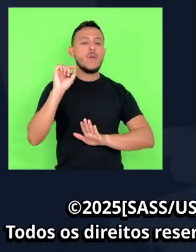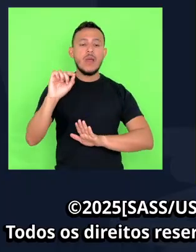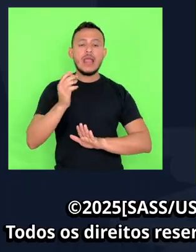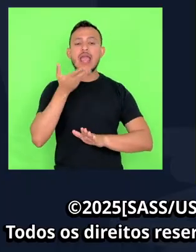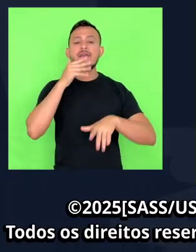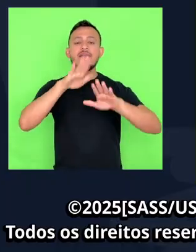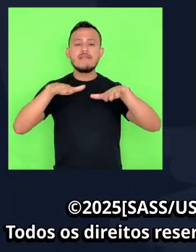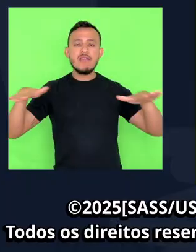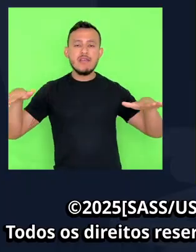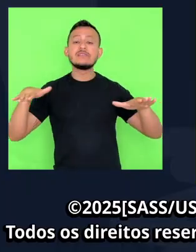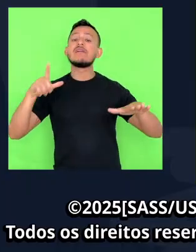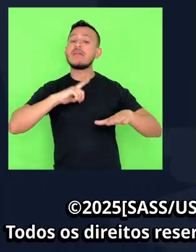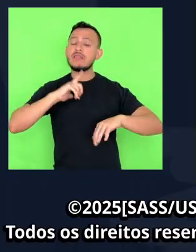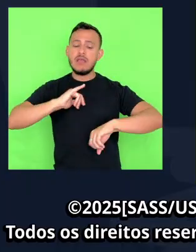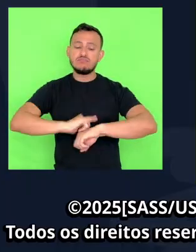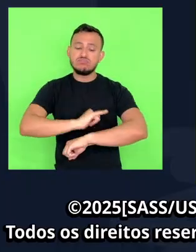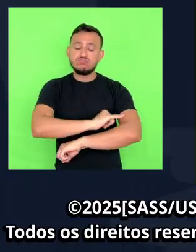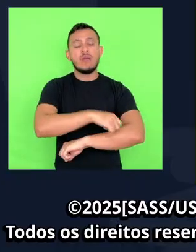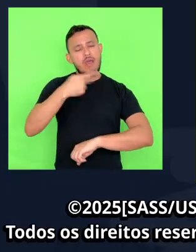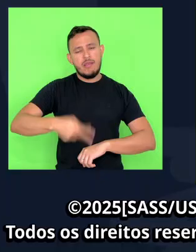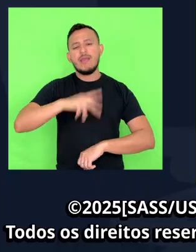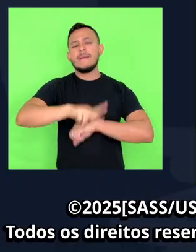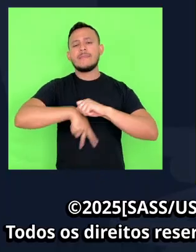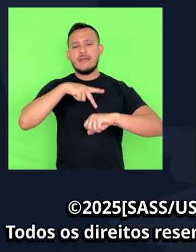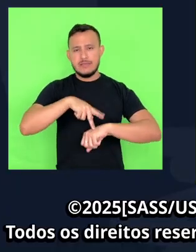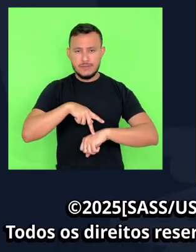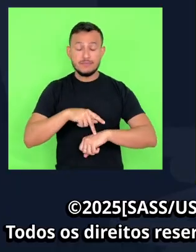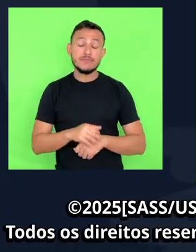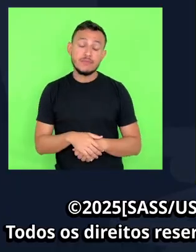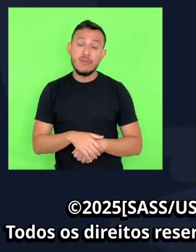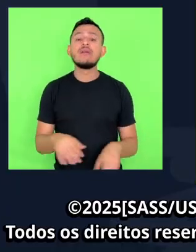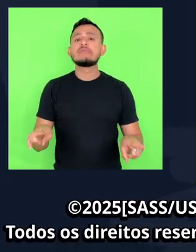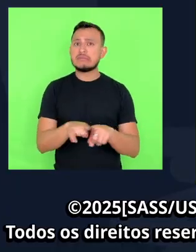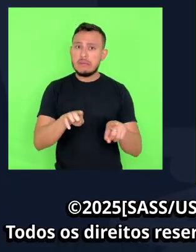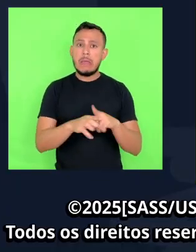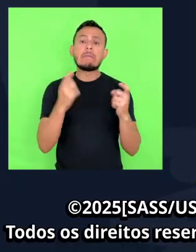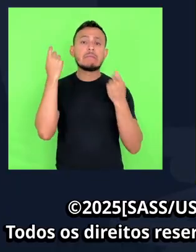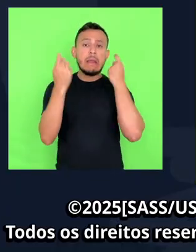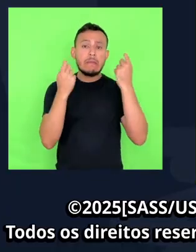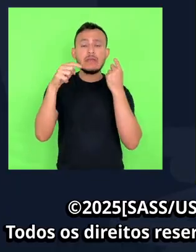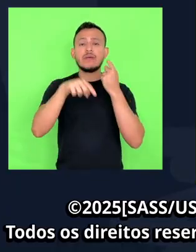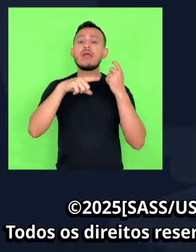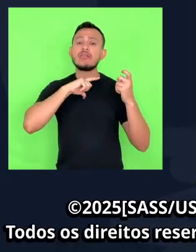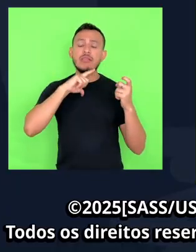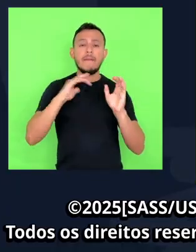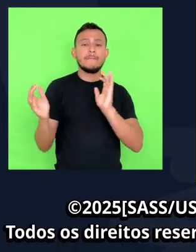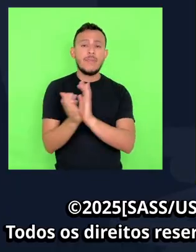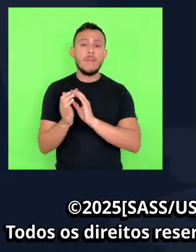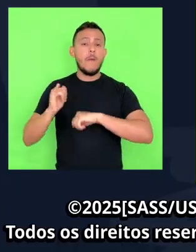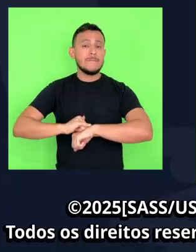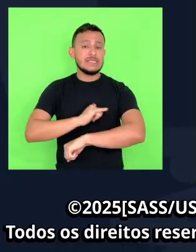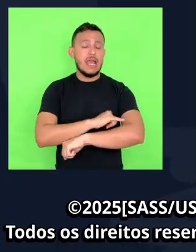número de crianças obesas no nosso país. Também é preocupante que, além desses níveis